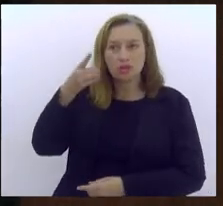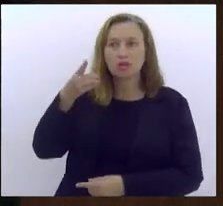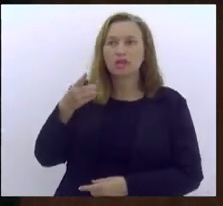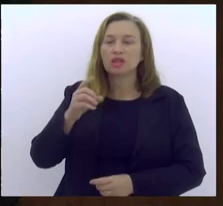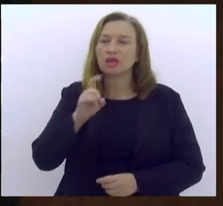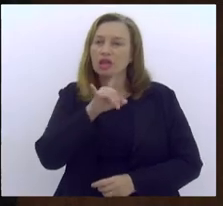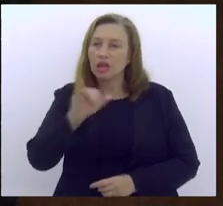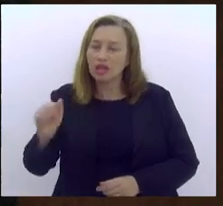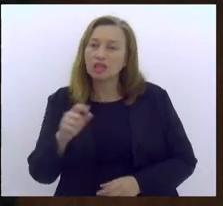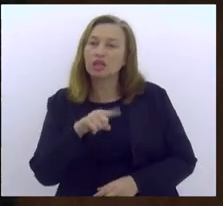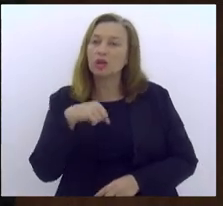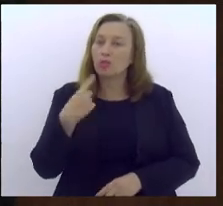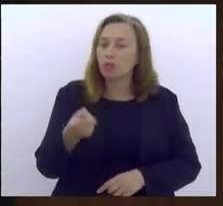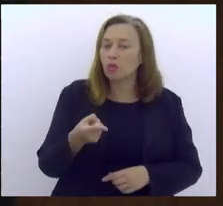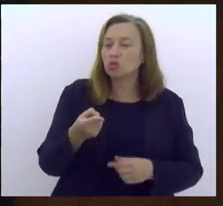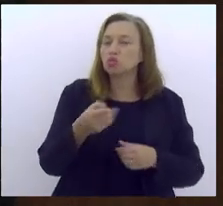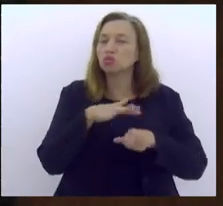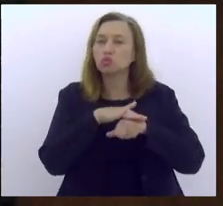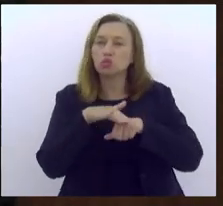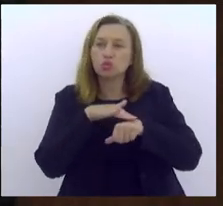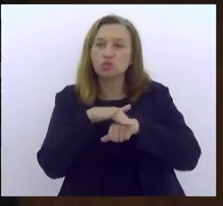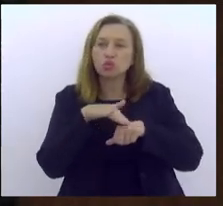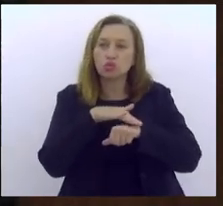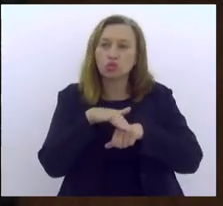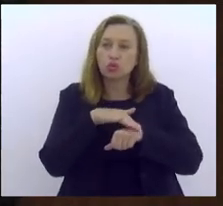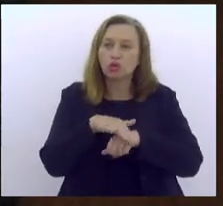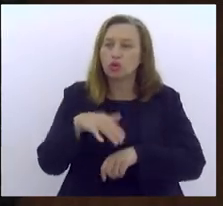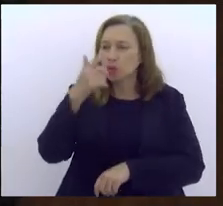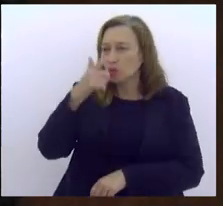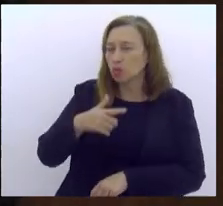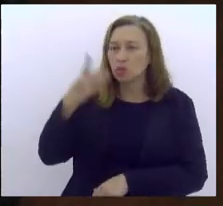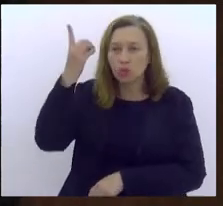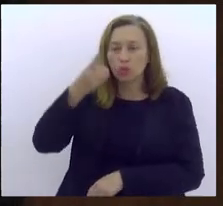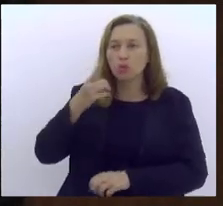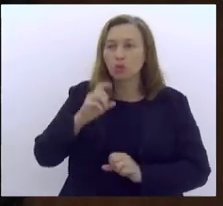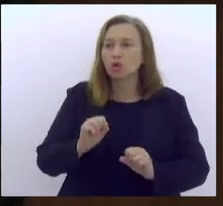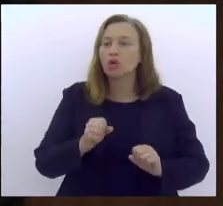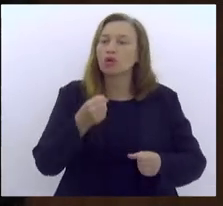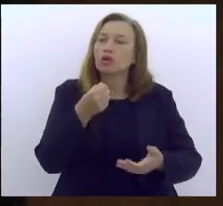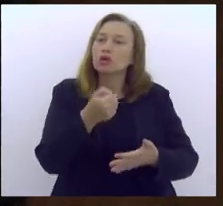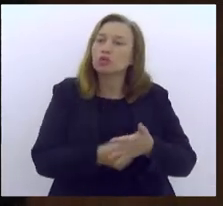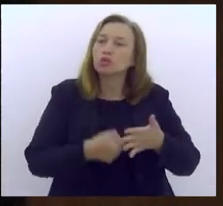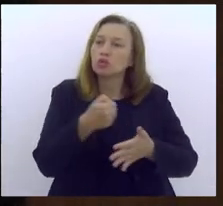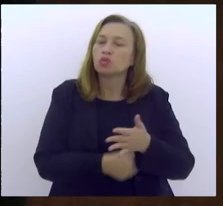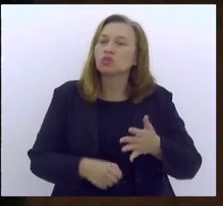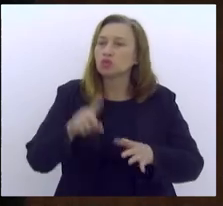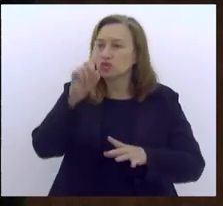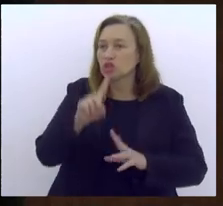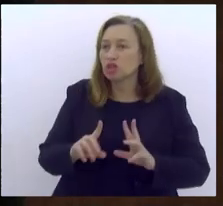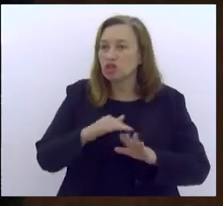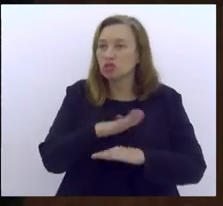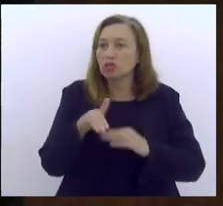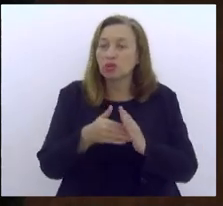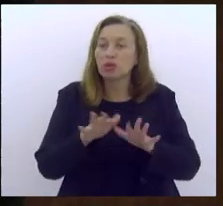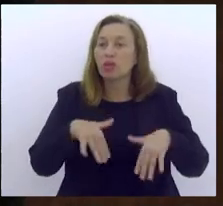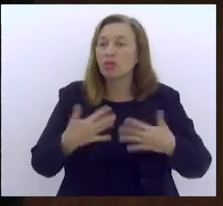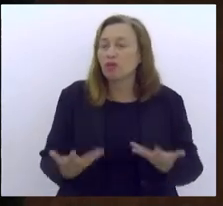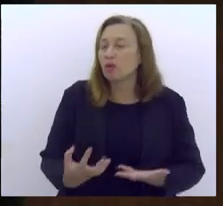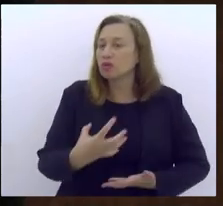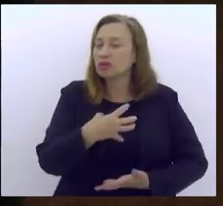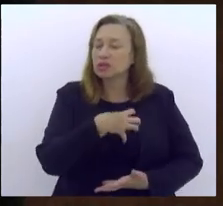de conversa, de ser uma deputada que lute pelo direito de todas as minorias. Então, nesse sentido,